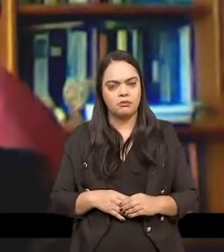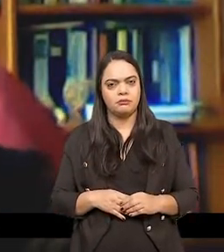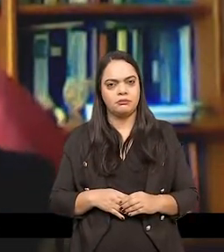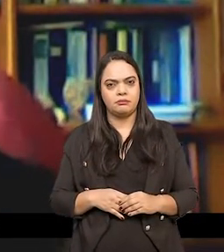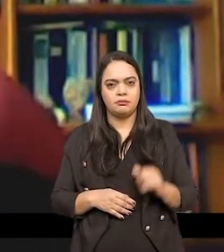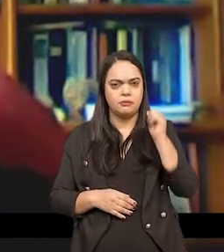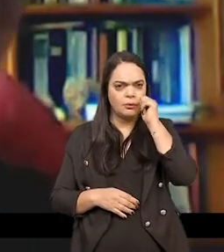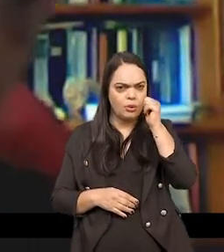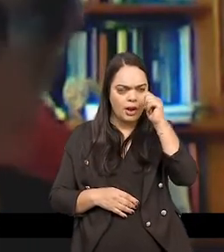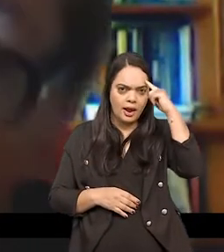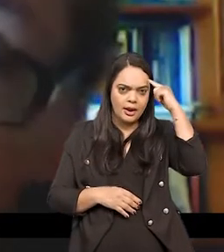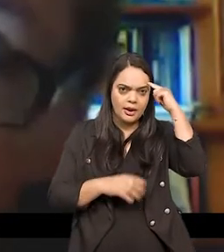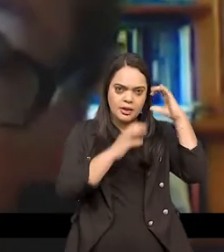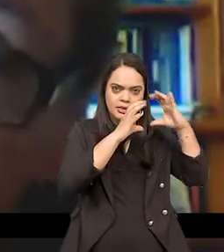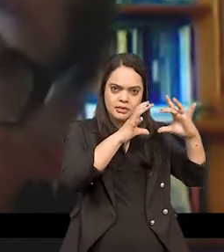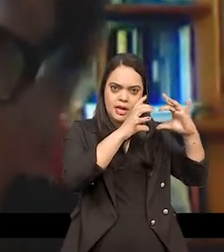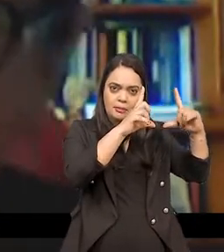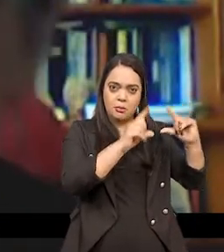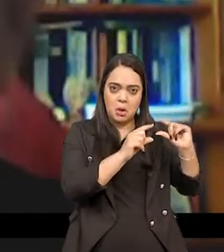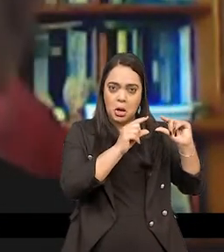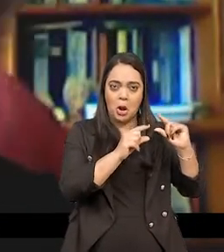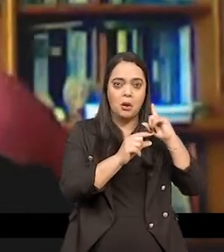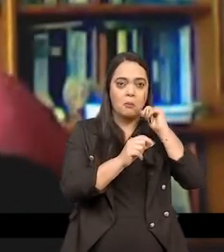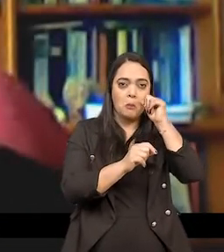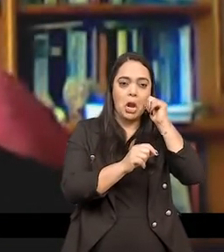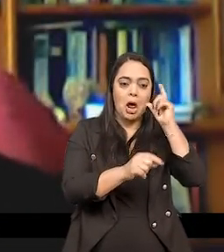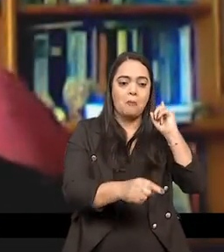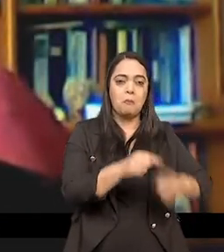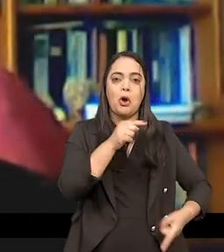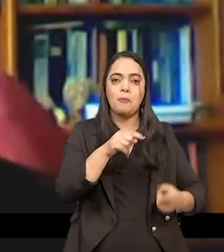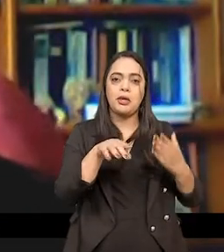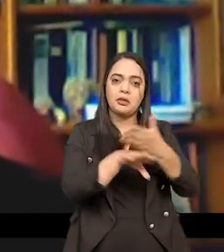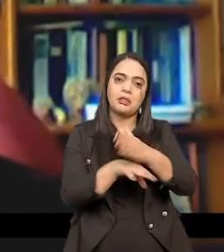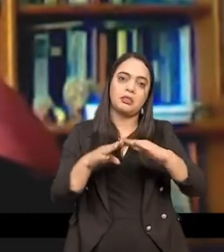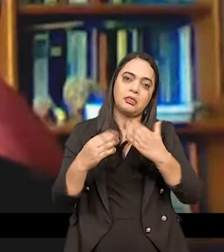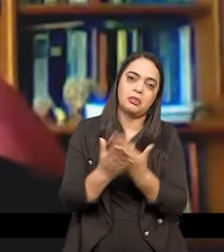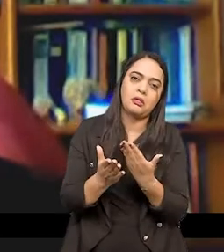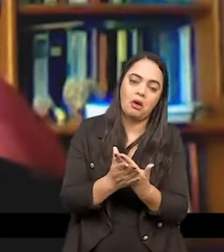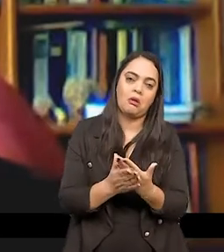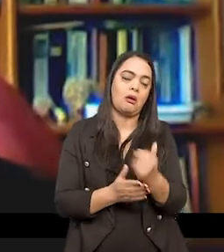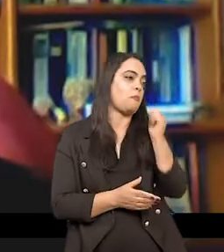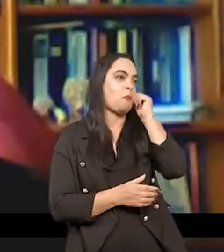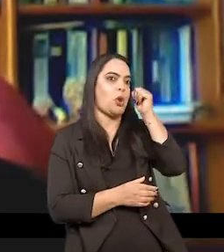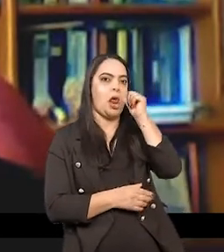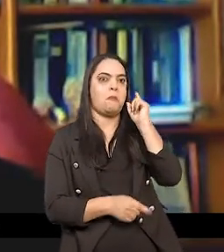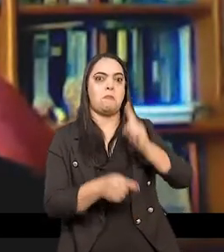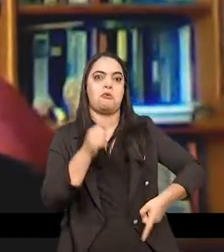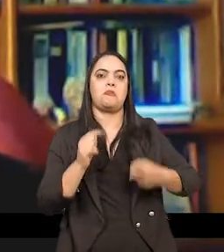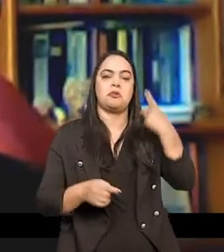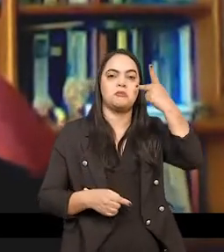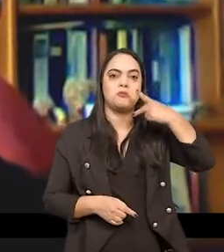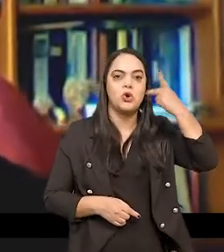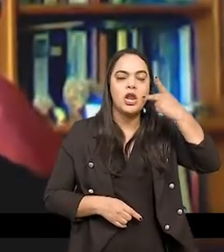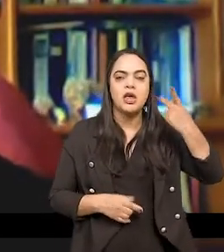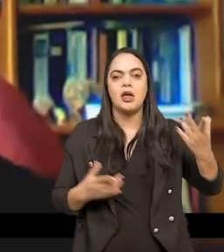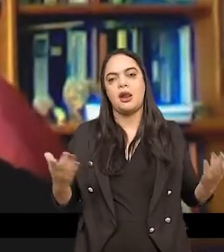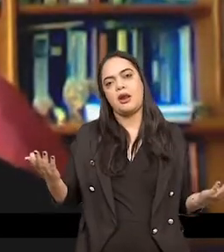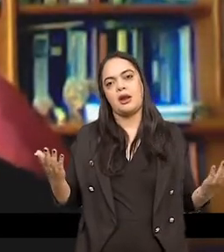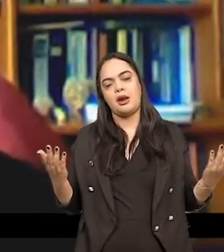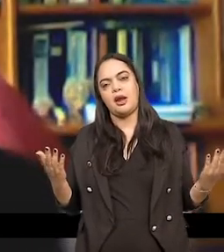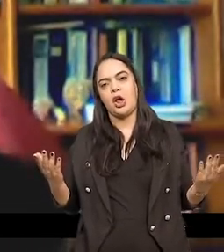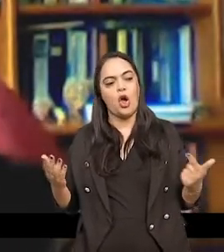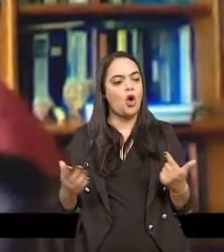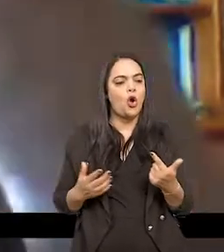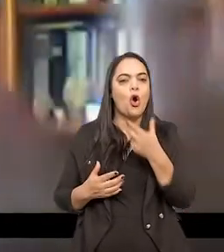homens, elas não podem frequentar a escola. Elas não podem ter decisões políticas. Alguém tem que ter decisões para